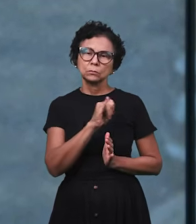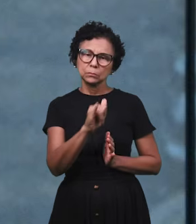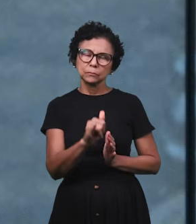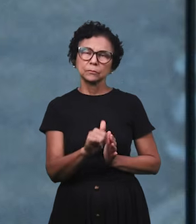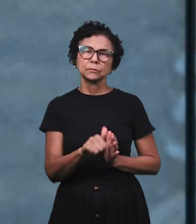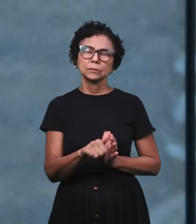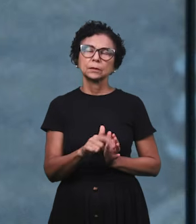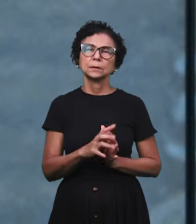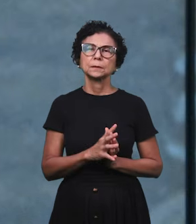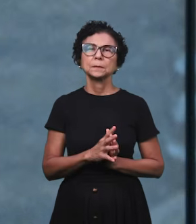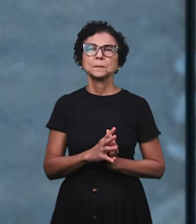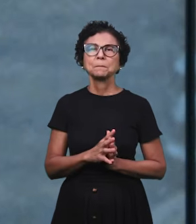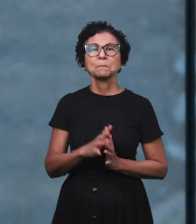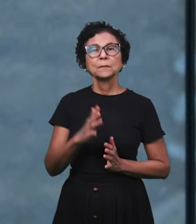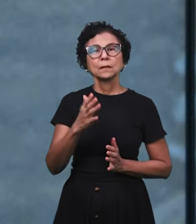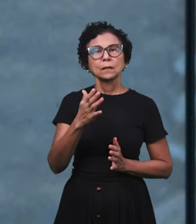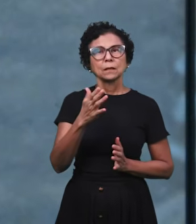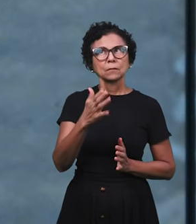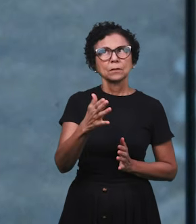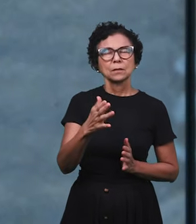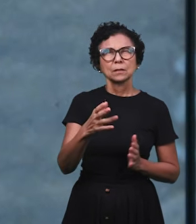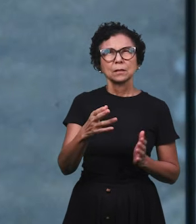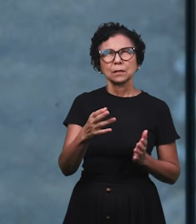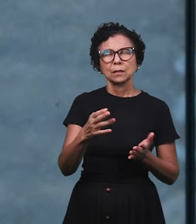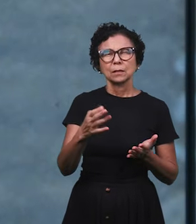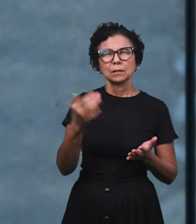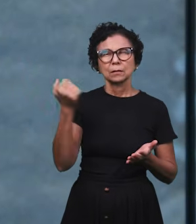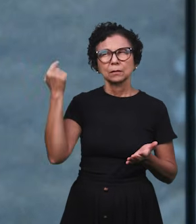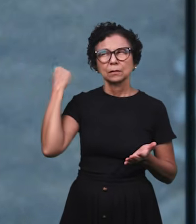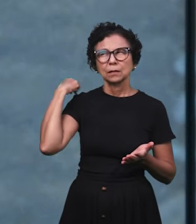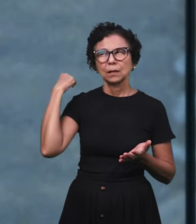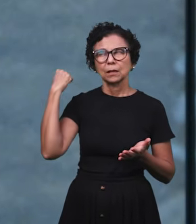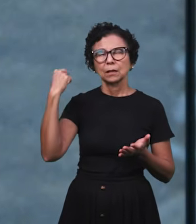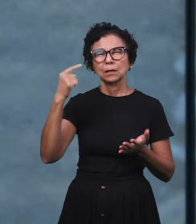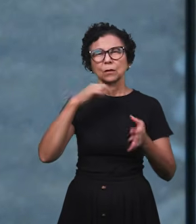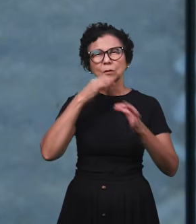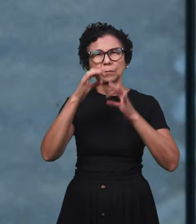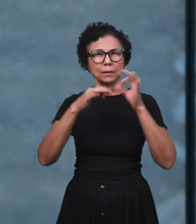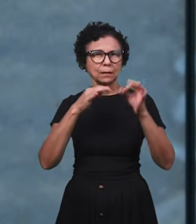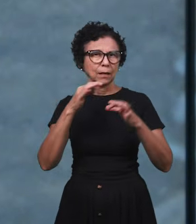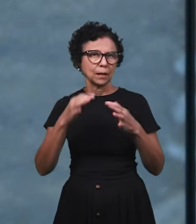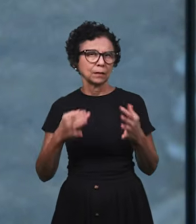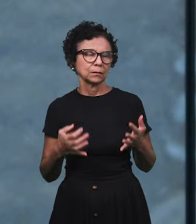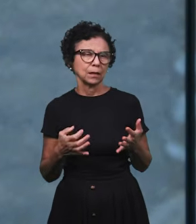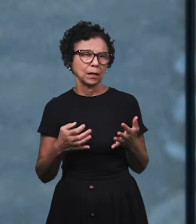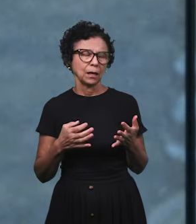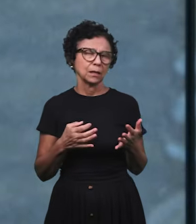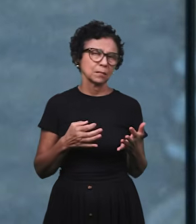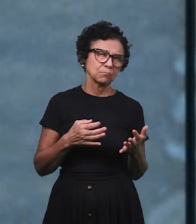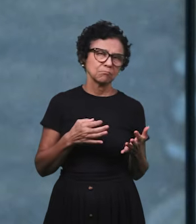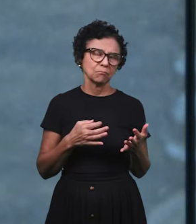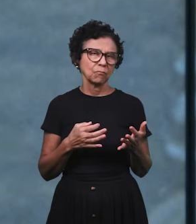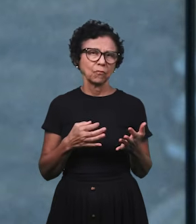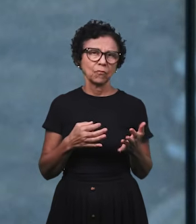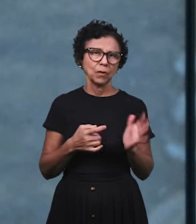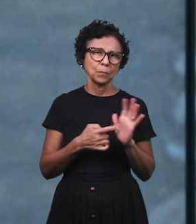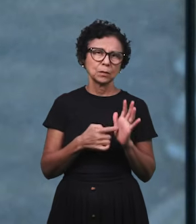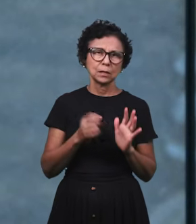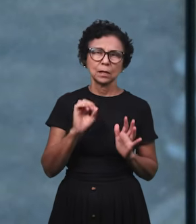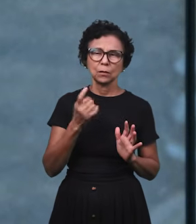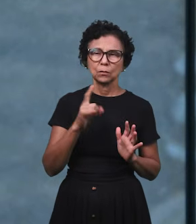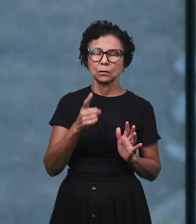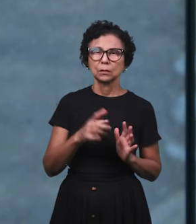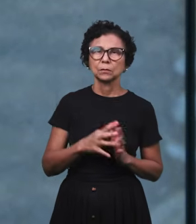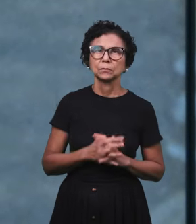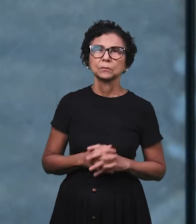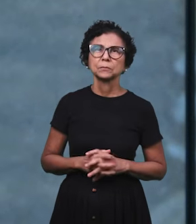uma mensagem para nós lá, fez um comentário, saber se vai ou não sair o seu comentário aqui, não perder nenhum programa, você vai saber.